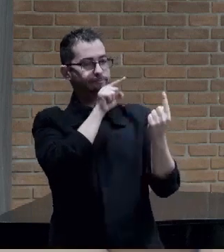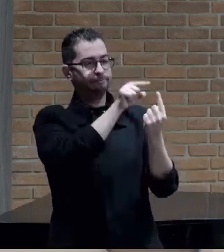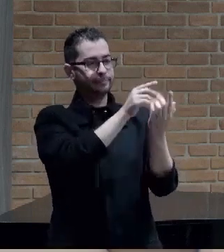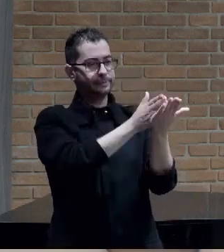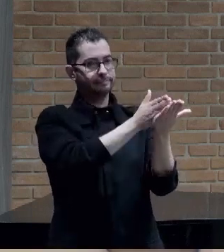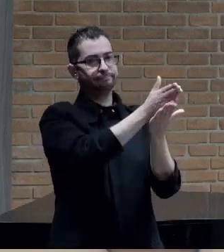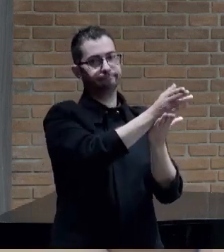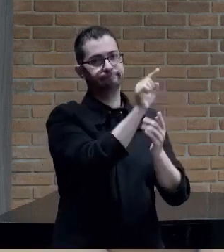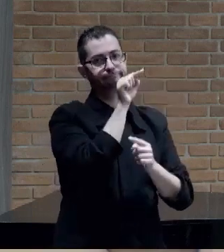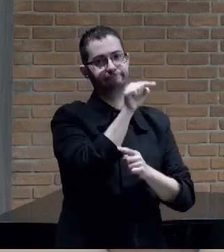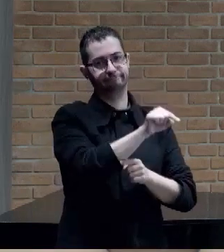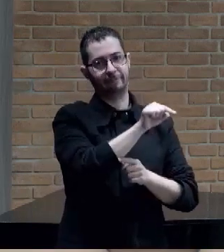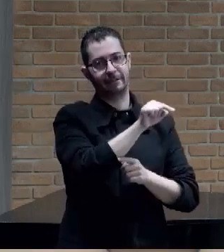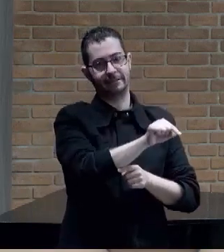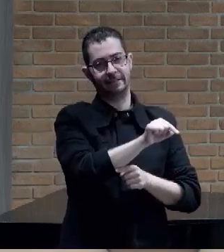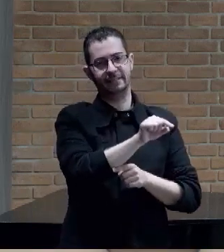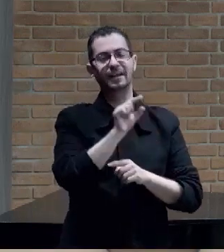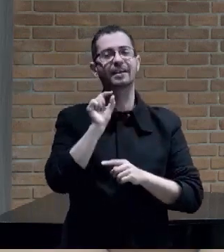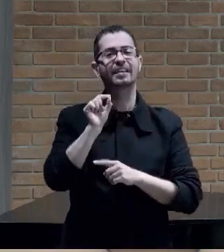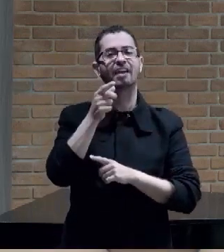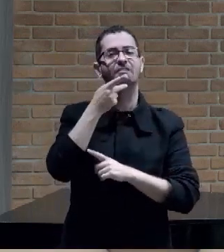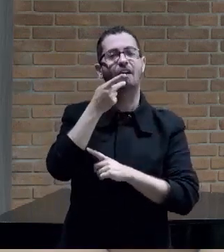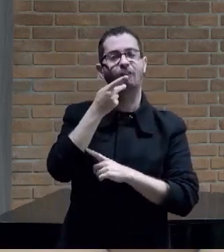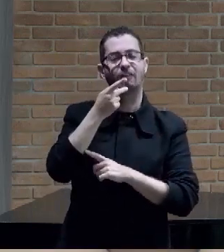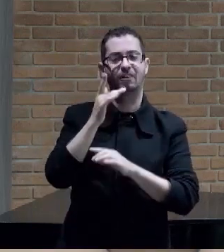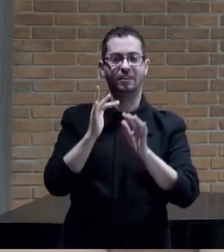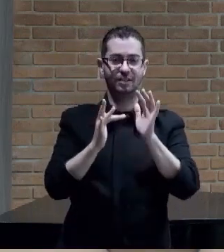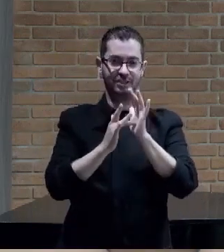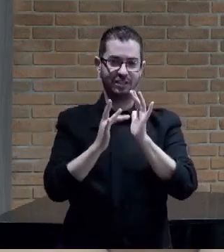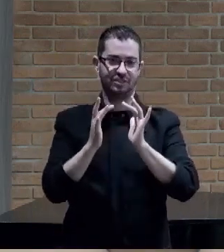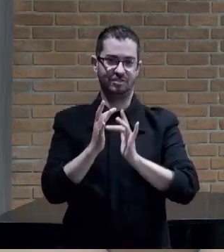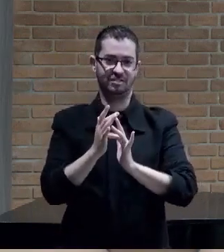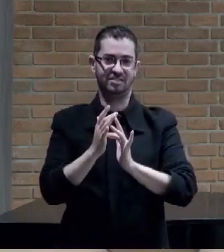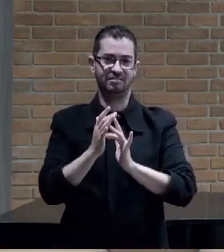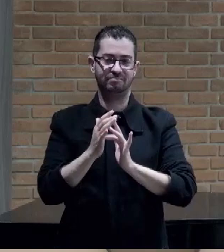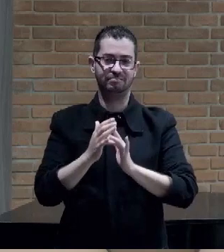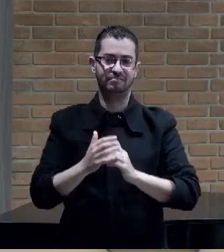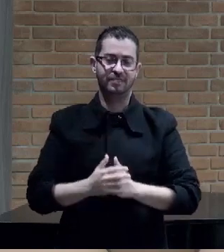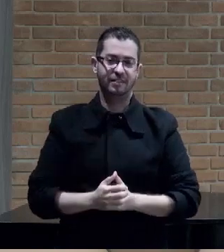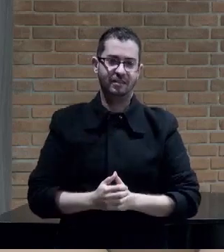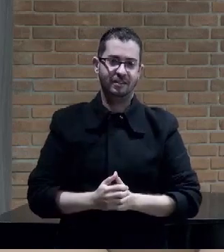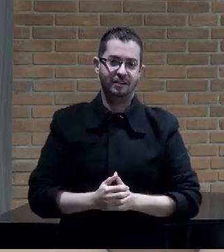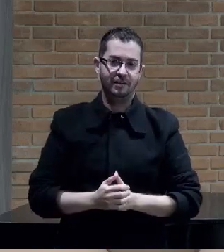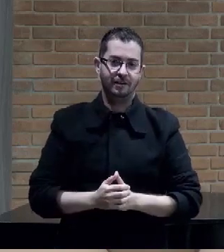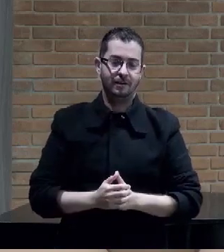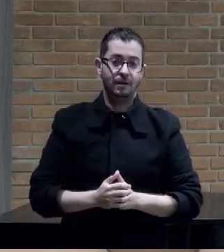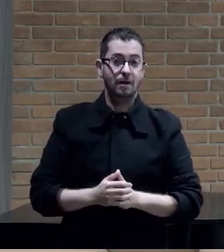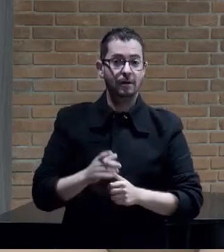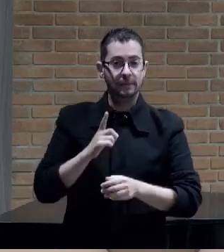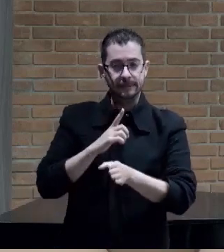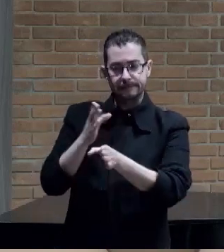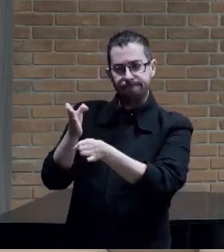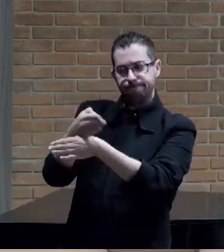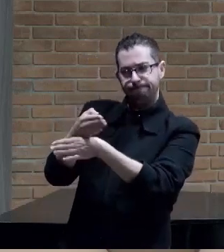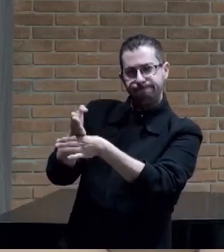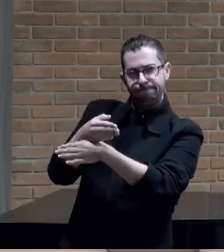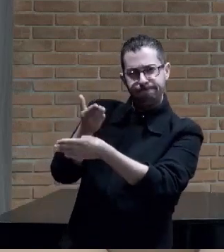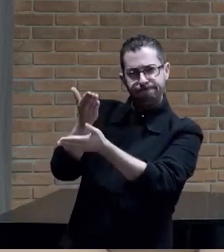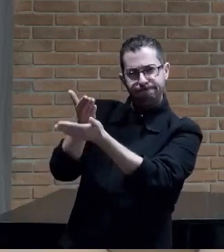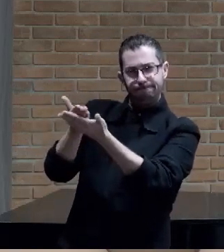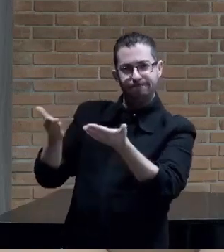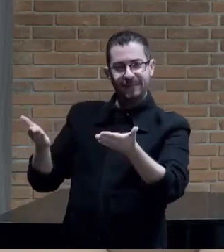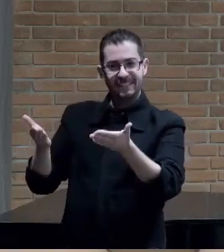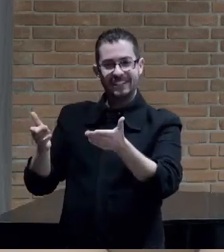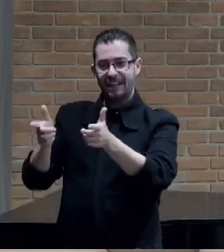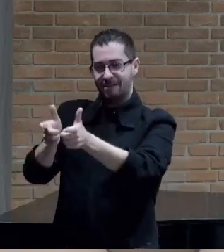isso? Jesus. Meus irmãos, o caminho para a perdição é amplo